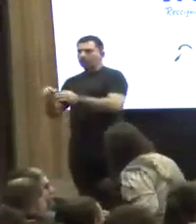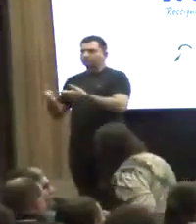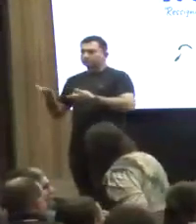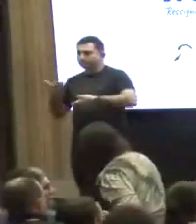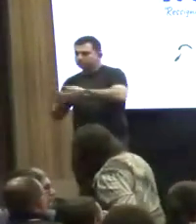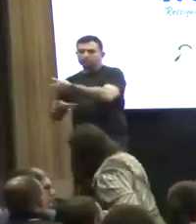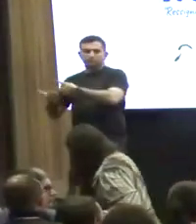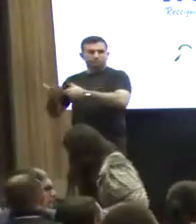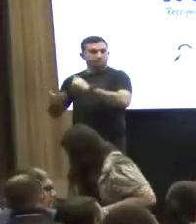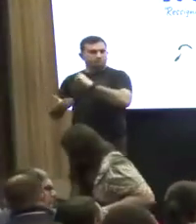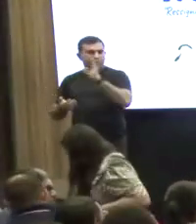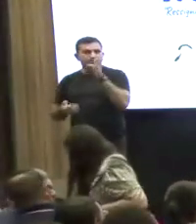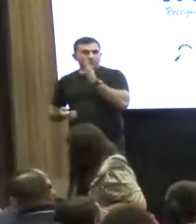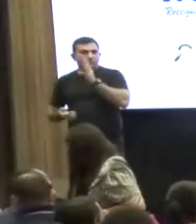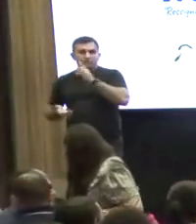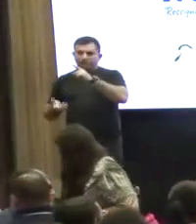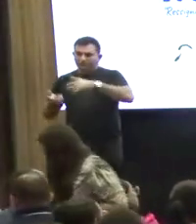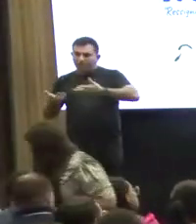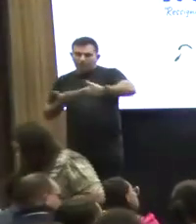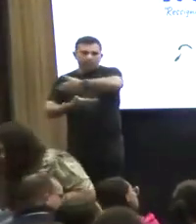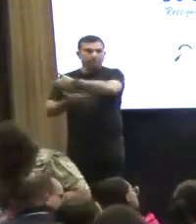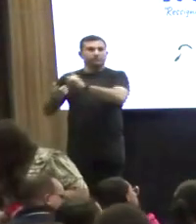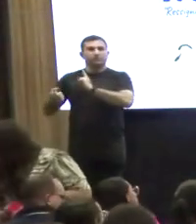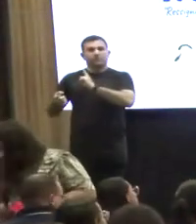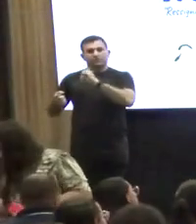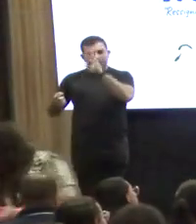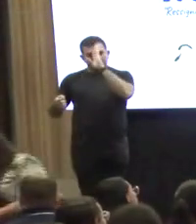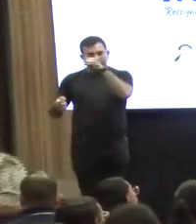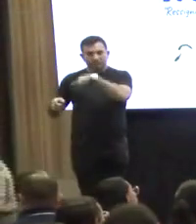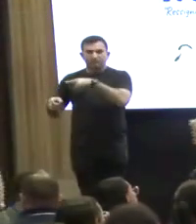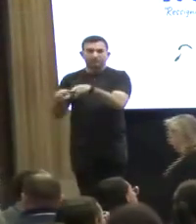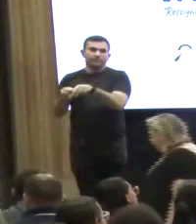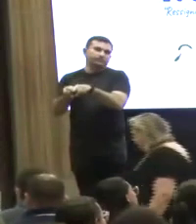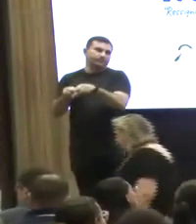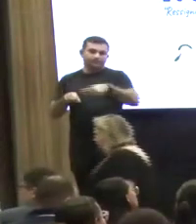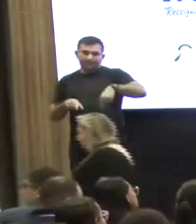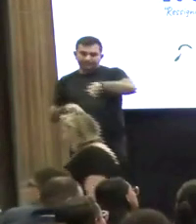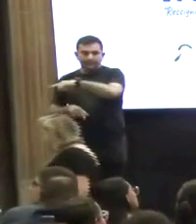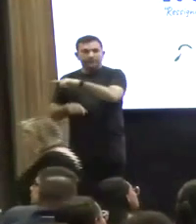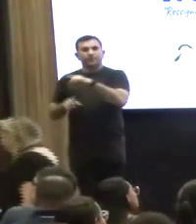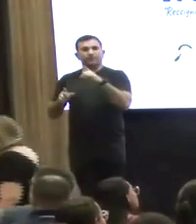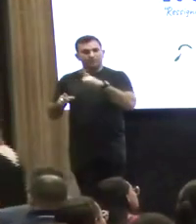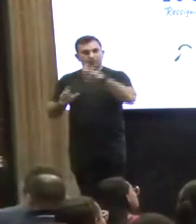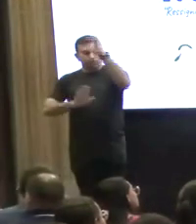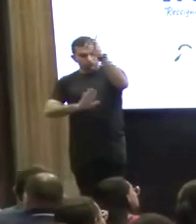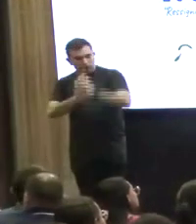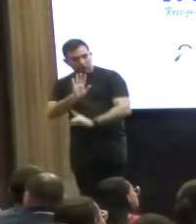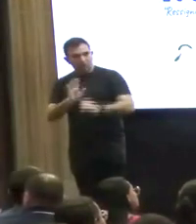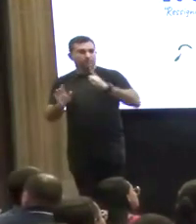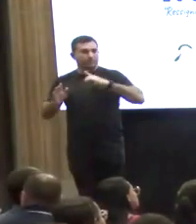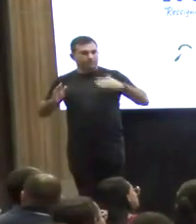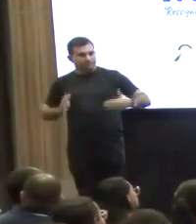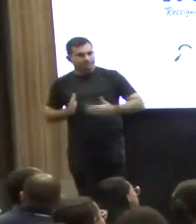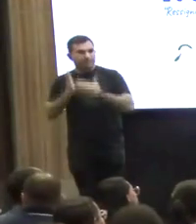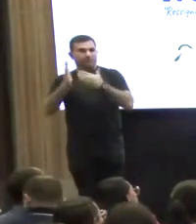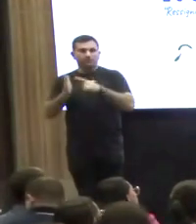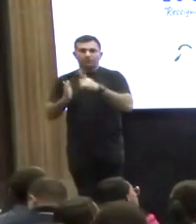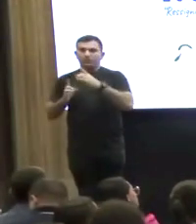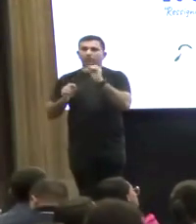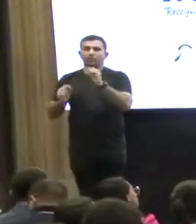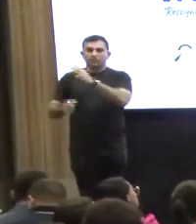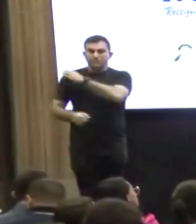sejam reconhecidas e não somente reconhecidas. Elas tenham todo o estatuto de direito e de impacto sobre uma